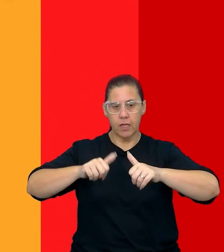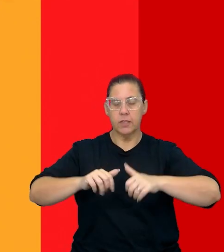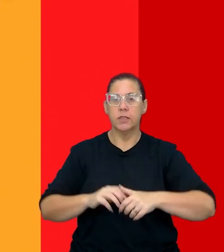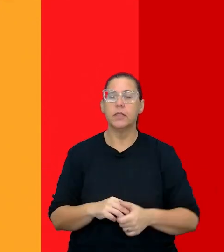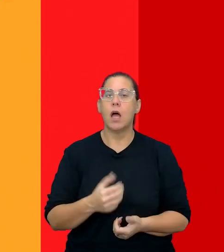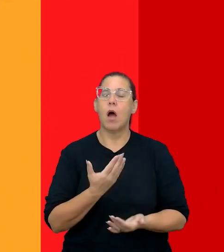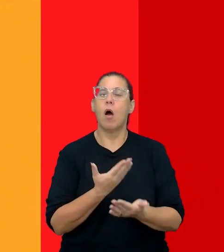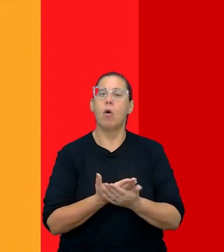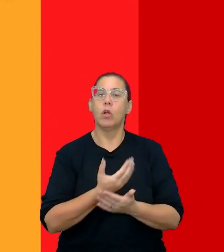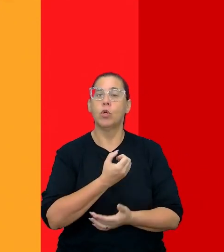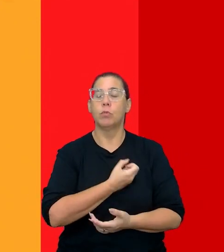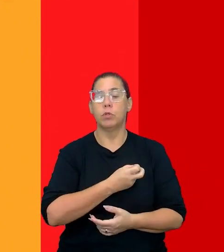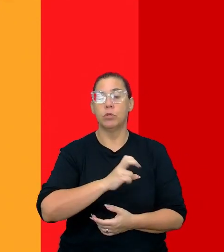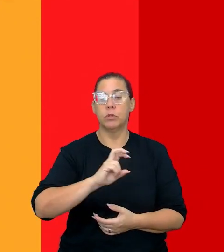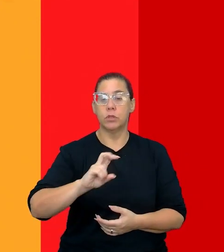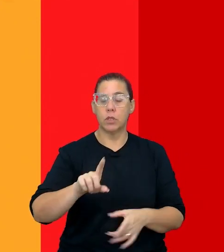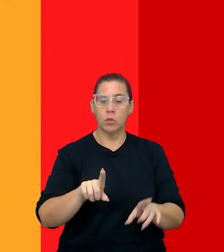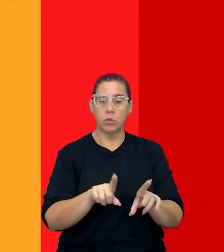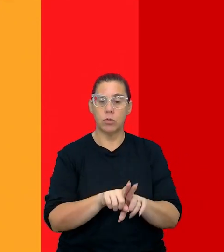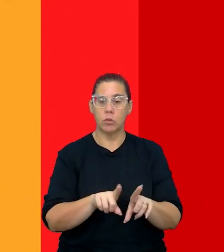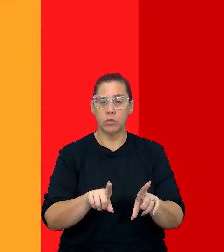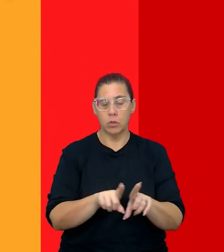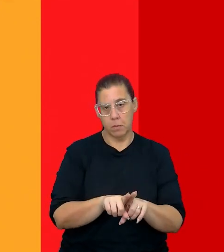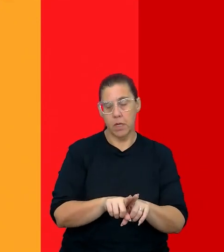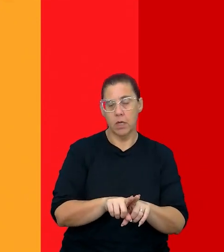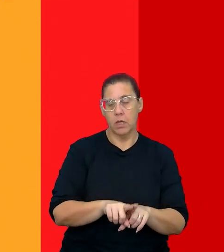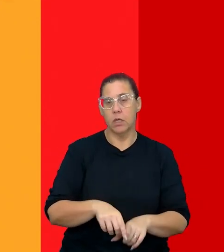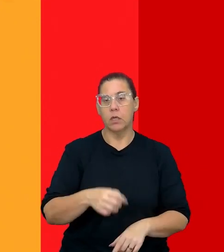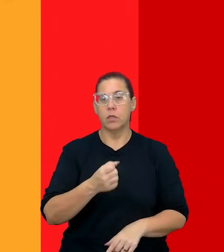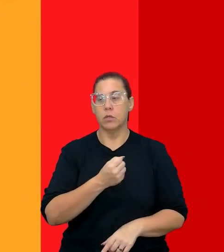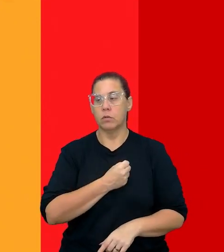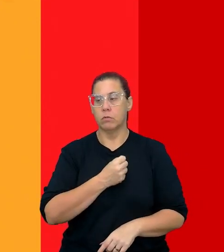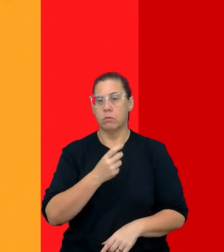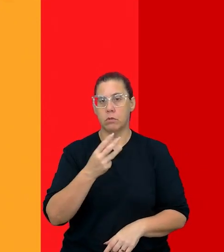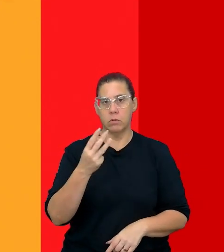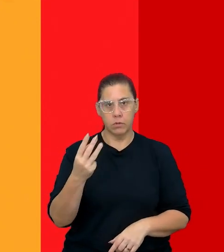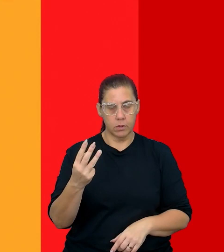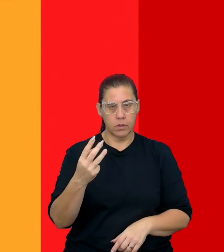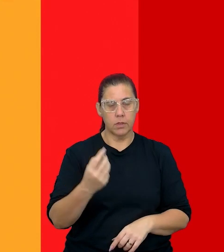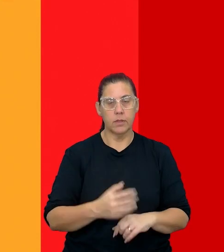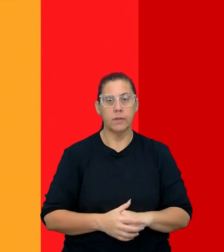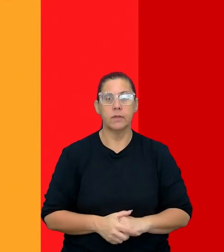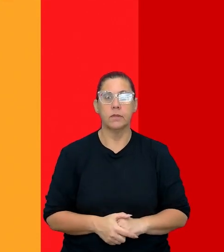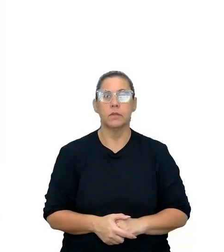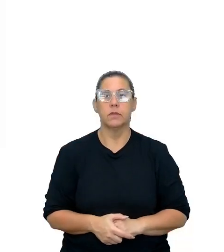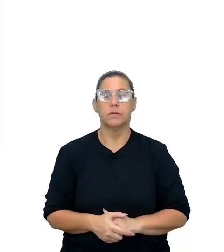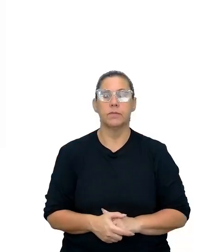a análise da aula I5, dessa sequência 3. Então, vamos lá.